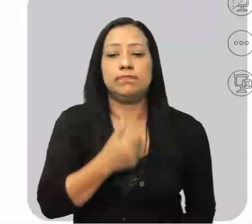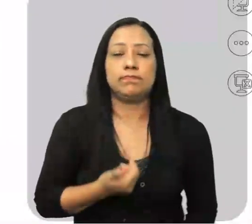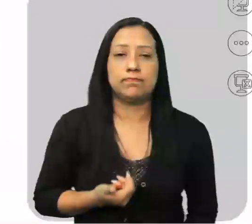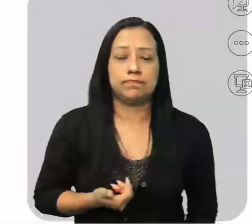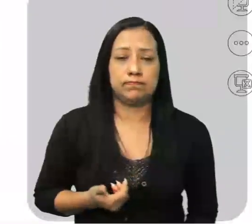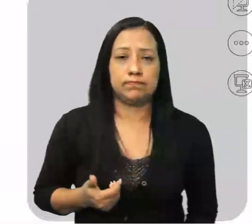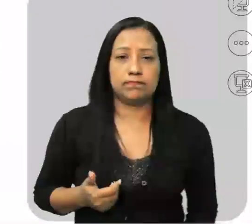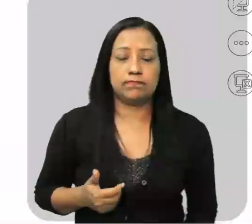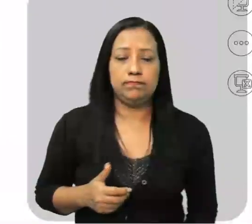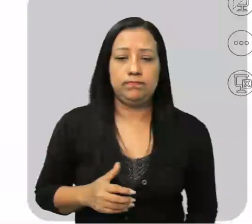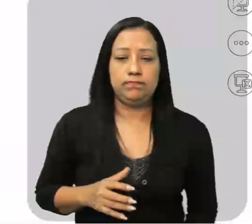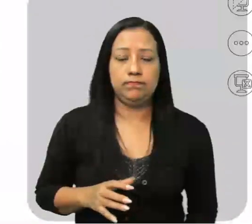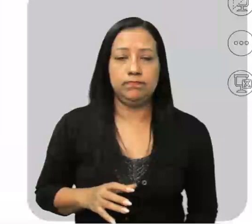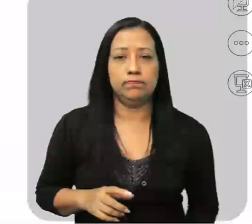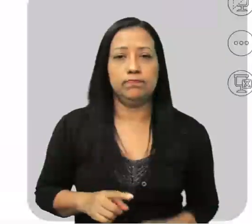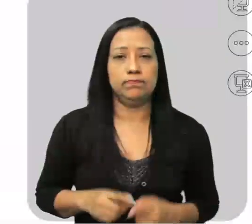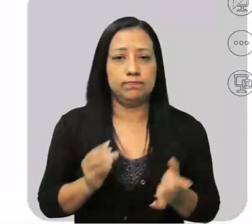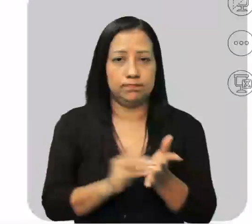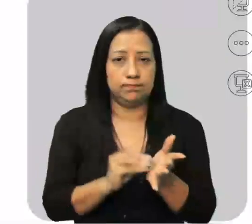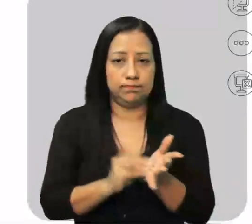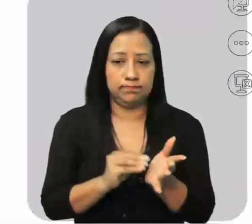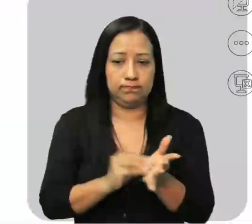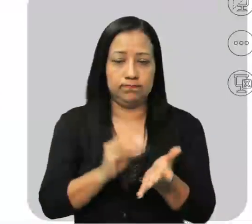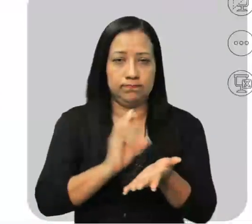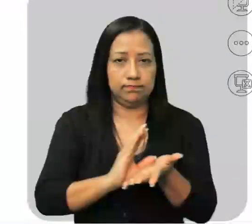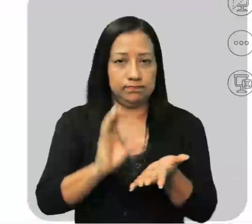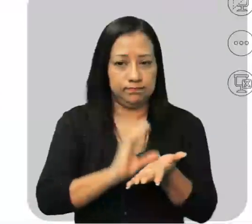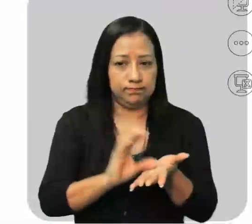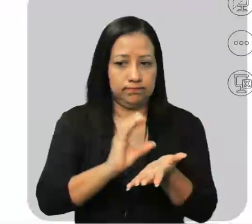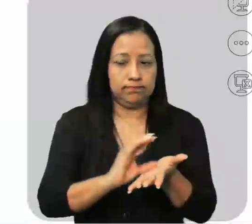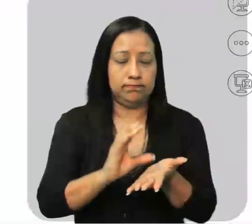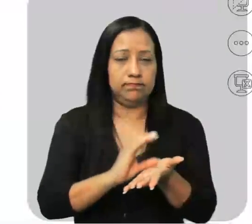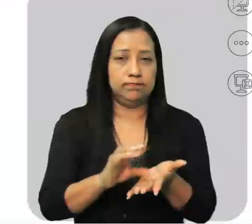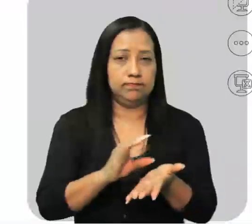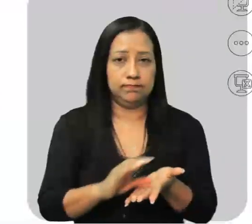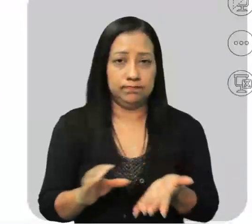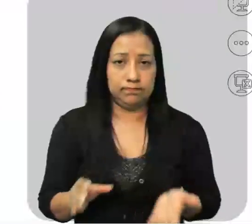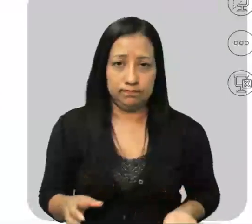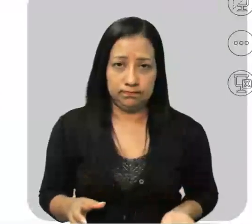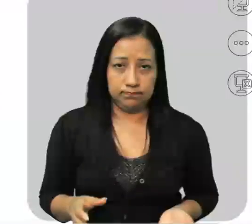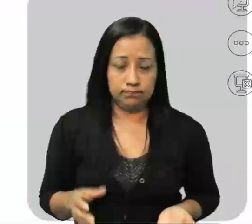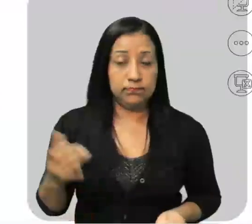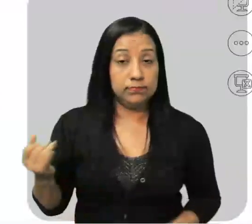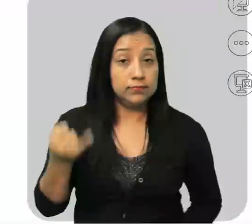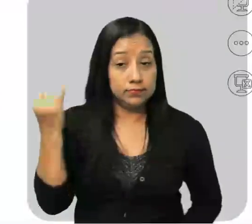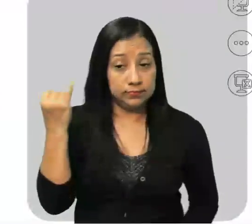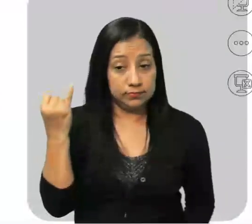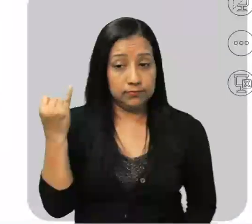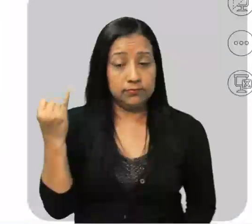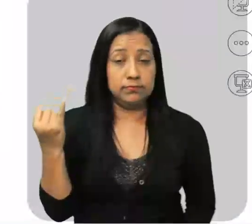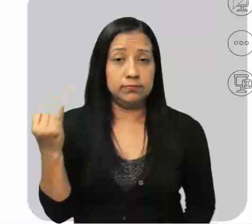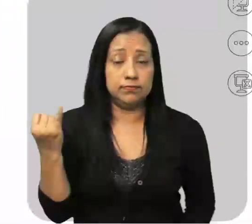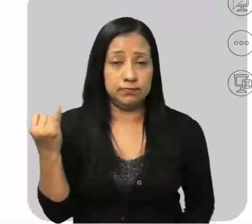esgoto aqui, né, em Porto Velho, nas principais cidades da região norte. Ok? Falta de